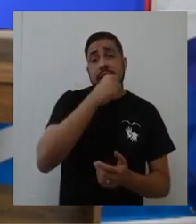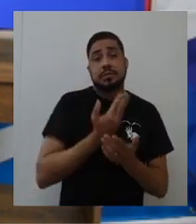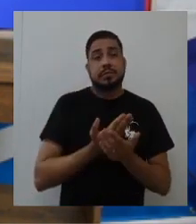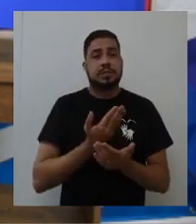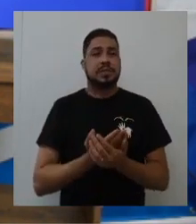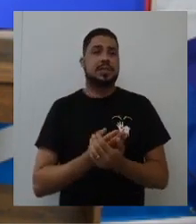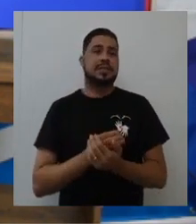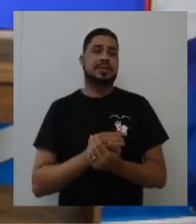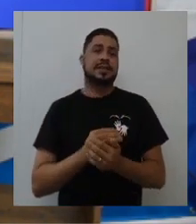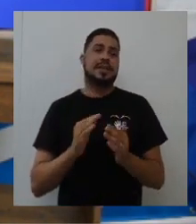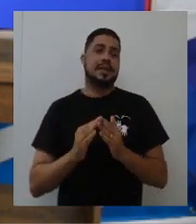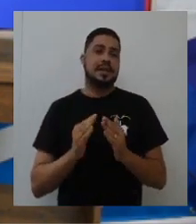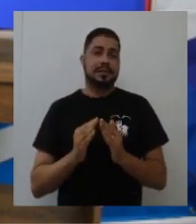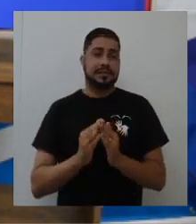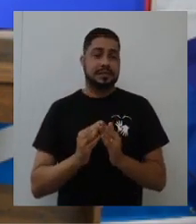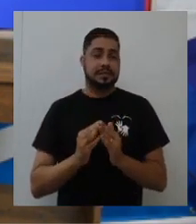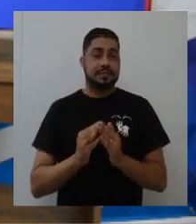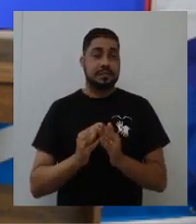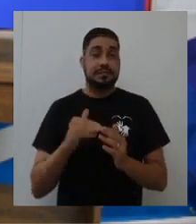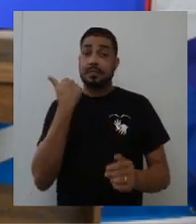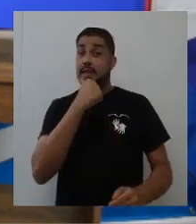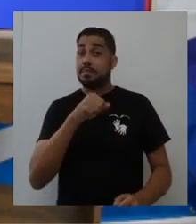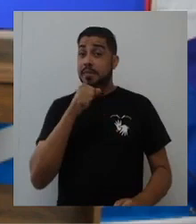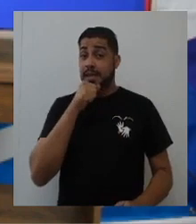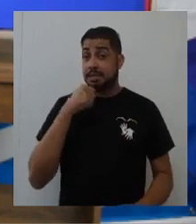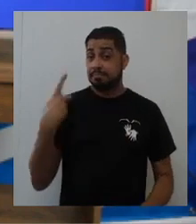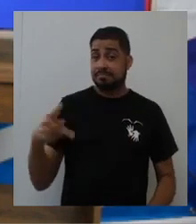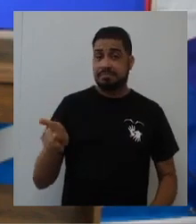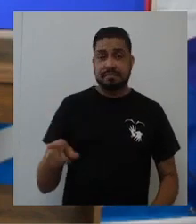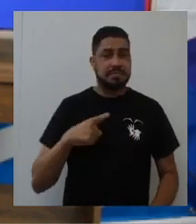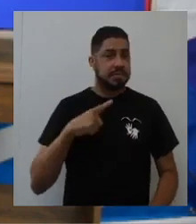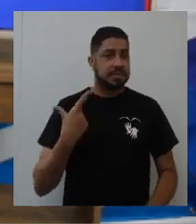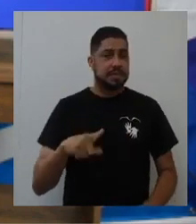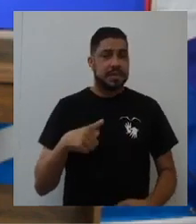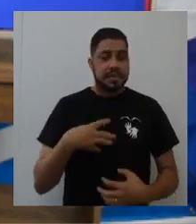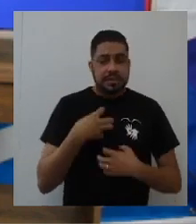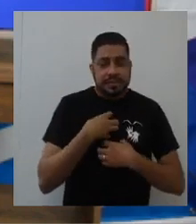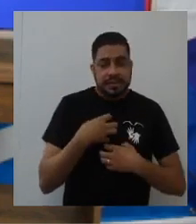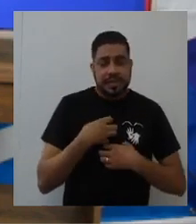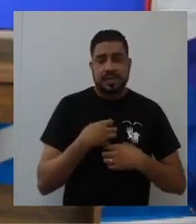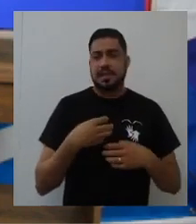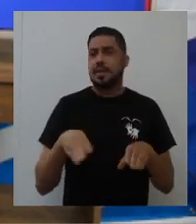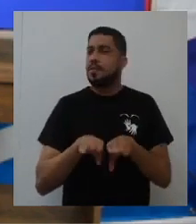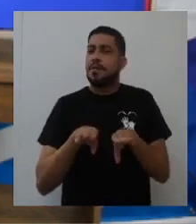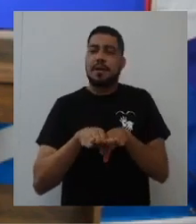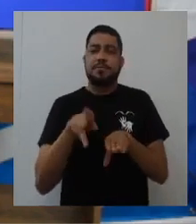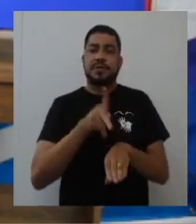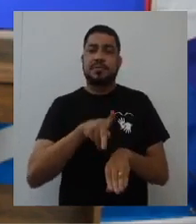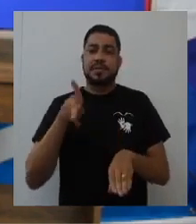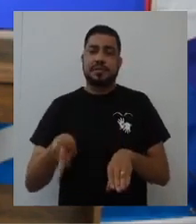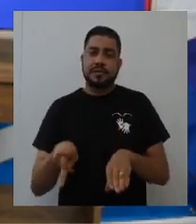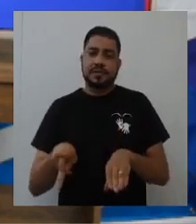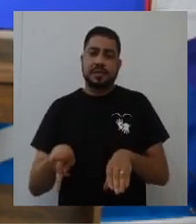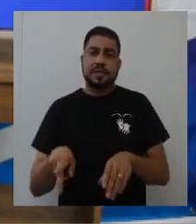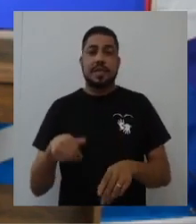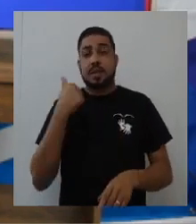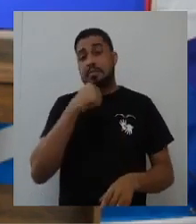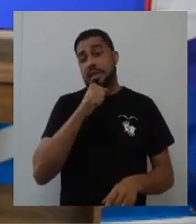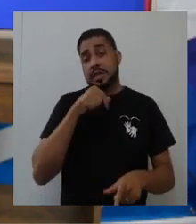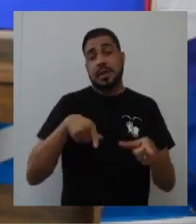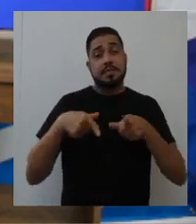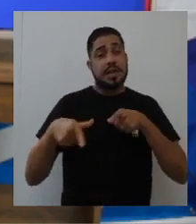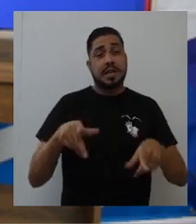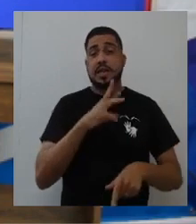em casa. Que a mãe dele não tinha as manias que a professora dele tem. A mãe dele trabalha em